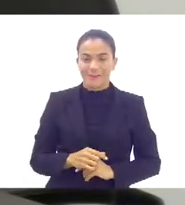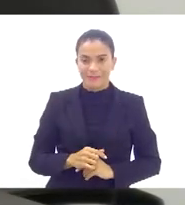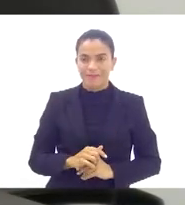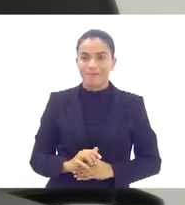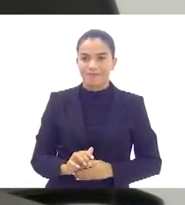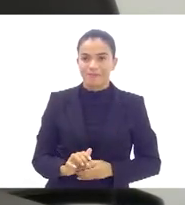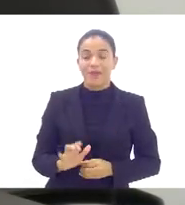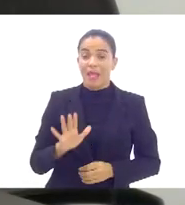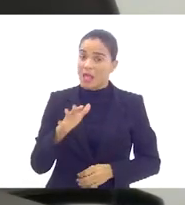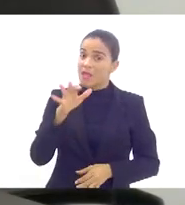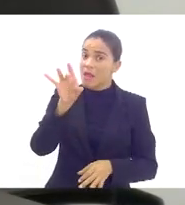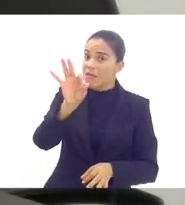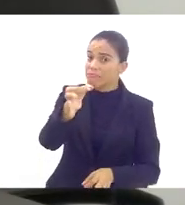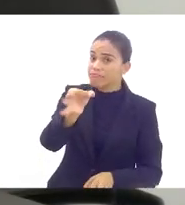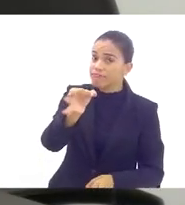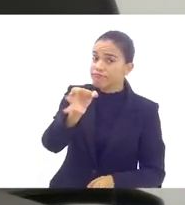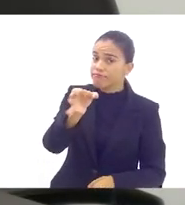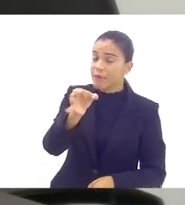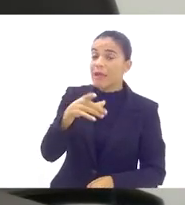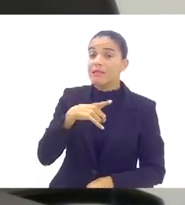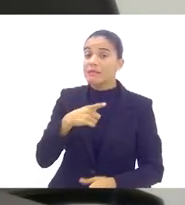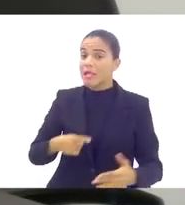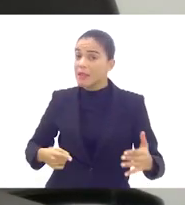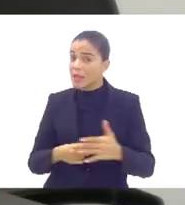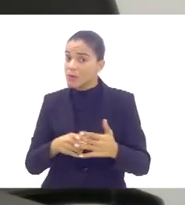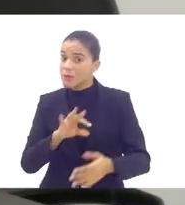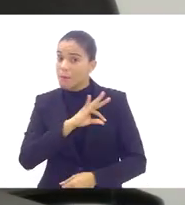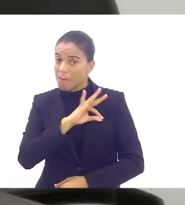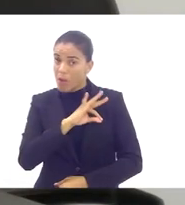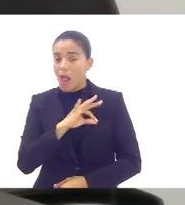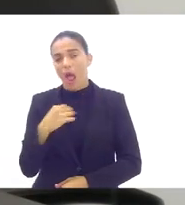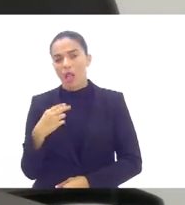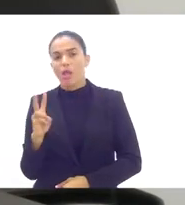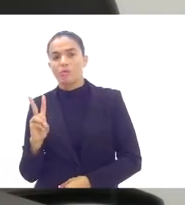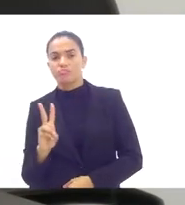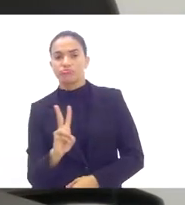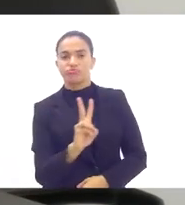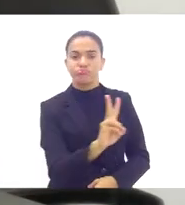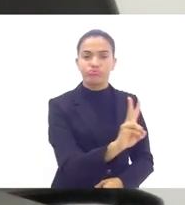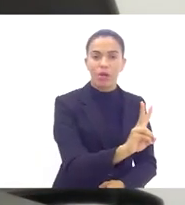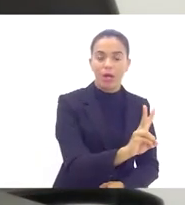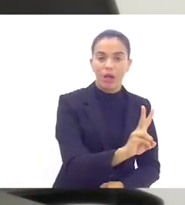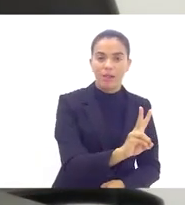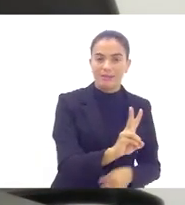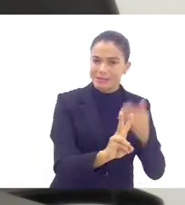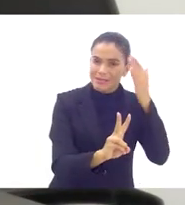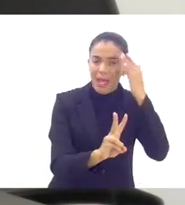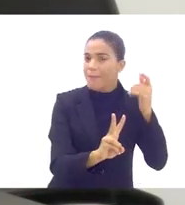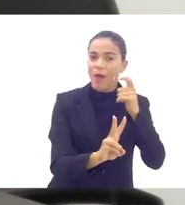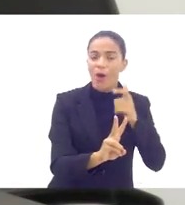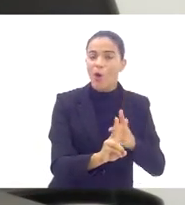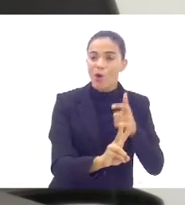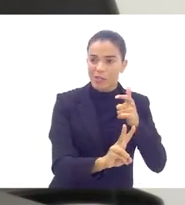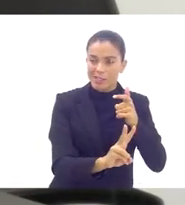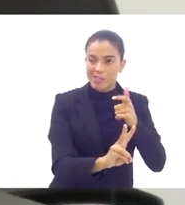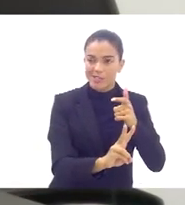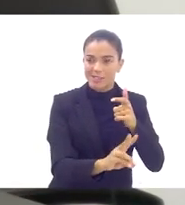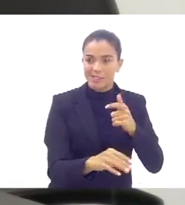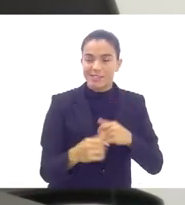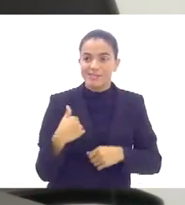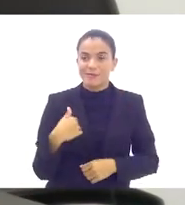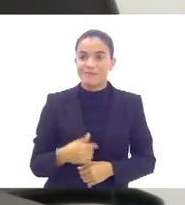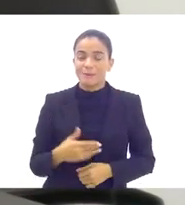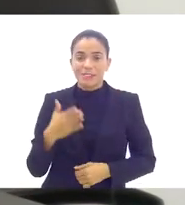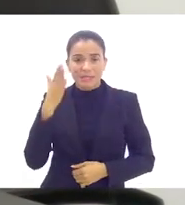saber agora, onde? Realmente, havendo a denúncia da polícia, nós podemos ir em cima de quem está falsificando. Sabe aonde a gente pode ir? A delegacia fazendária vai